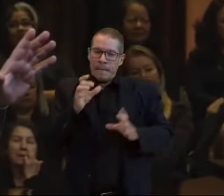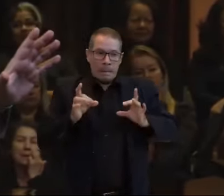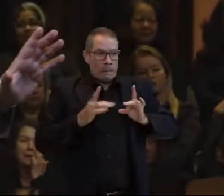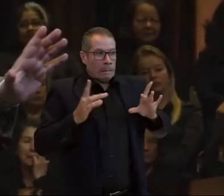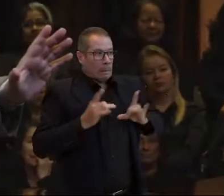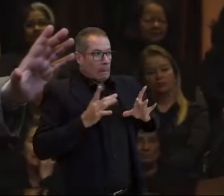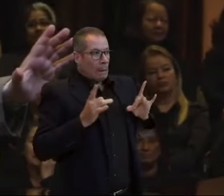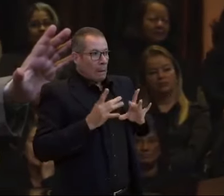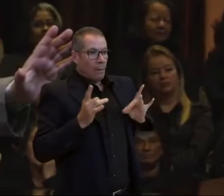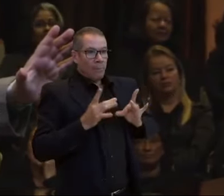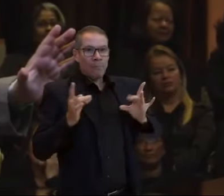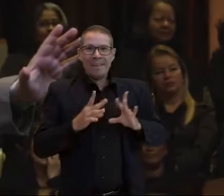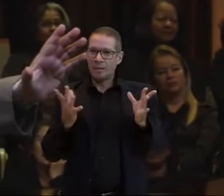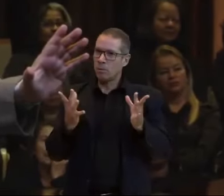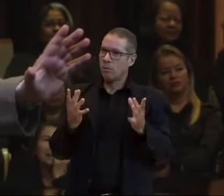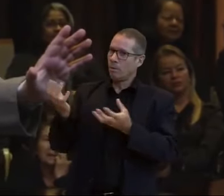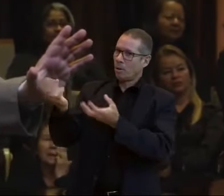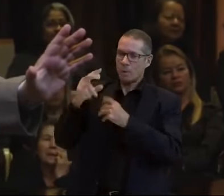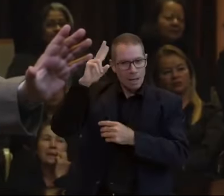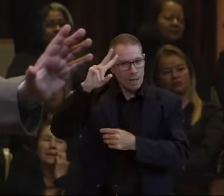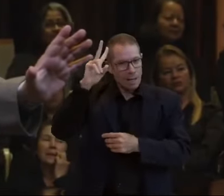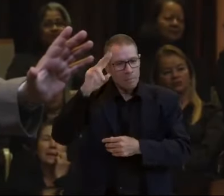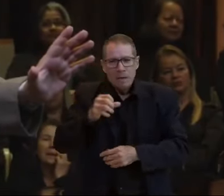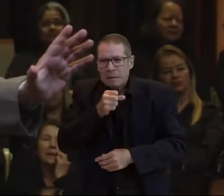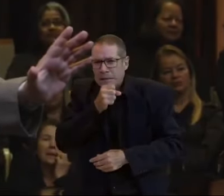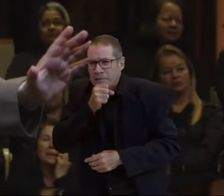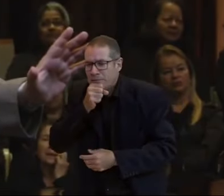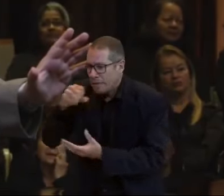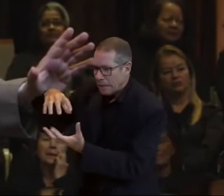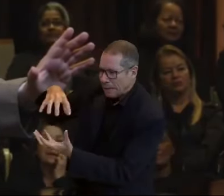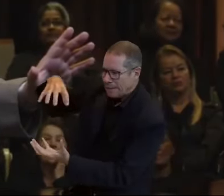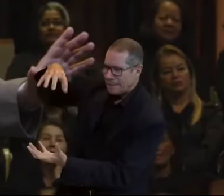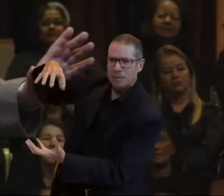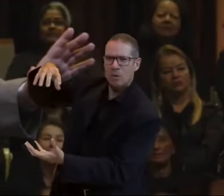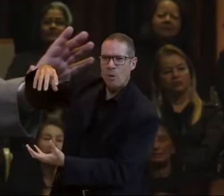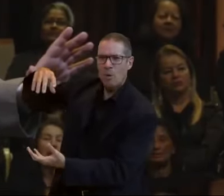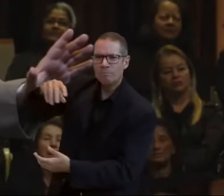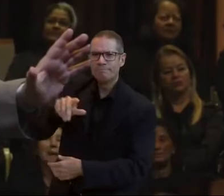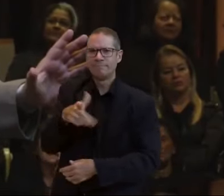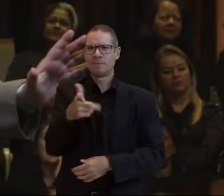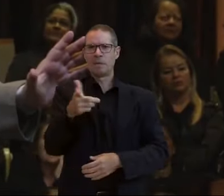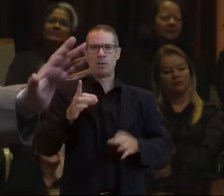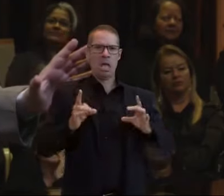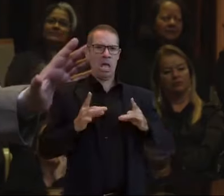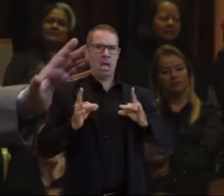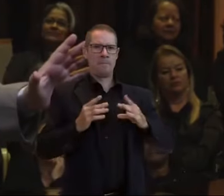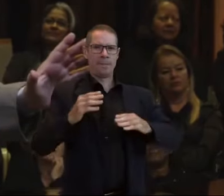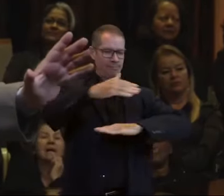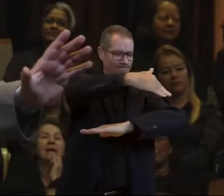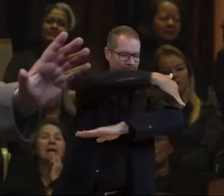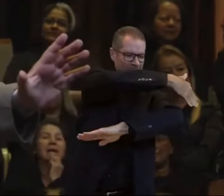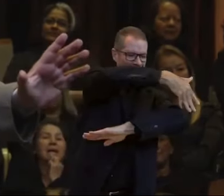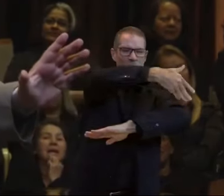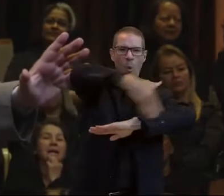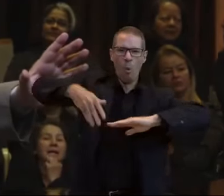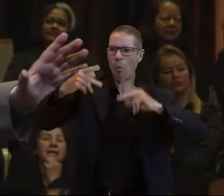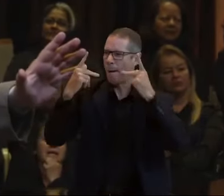medo. Eu queria lembrar daquele velhinho Pedro Buzo, que não tinha medo de ficar no meio da